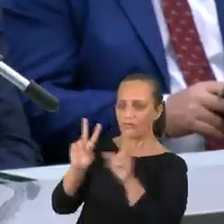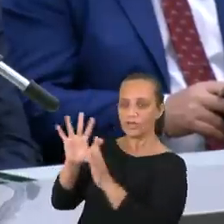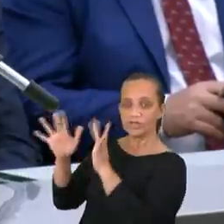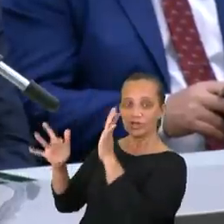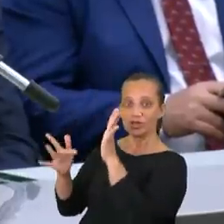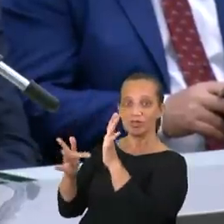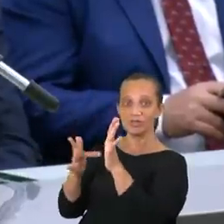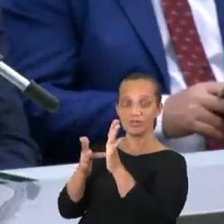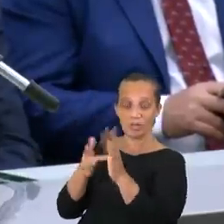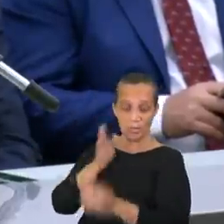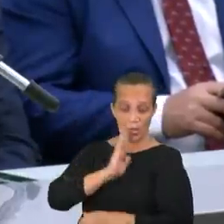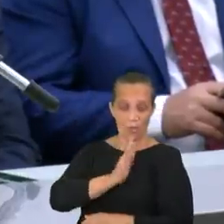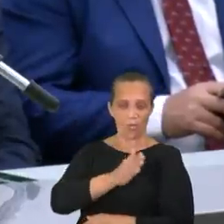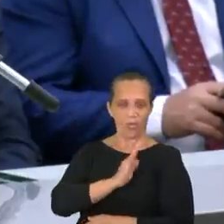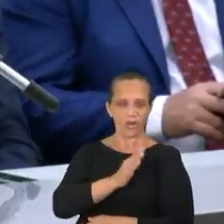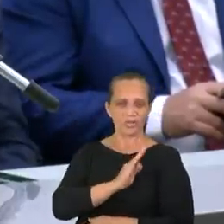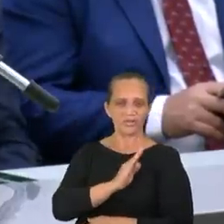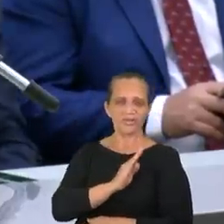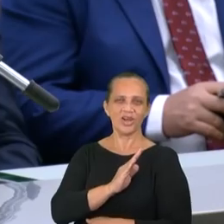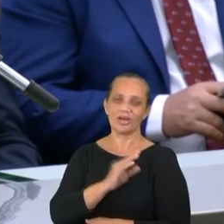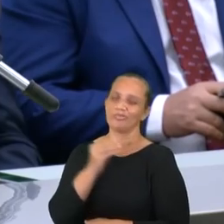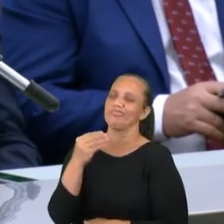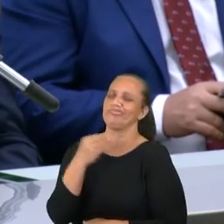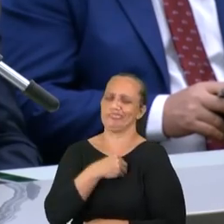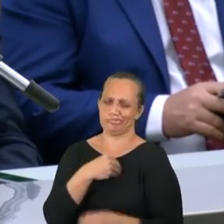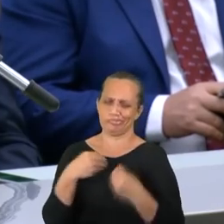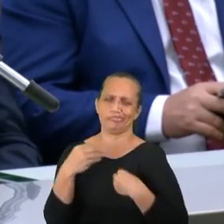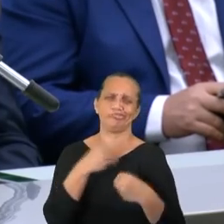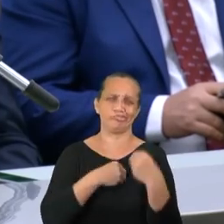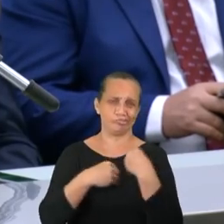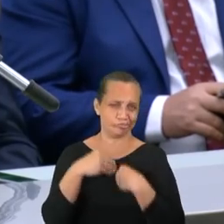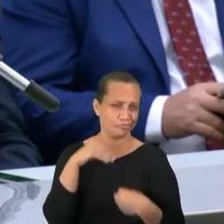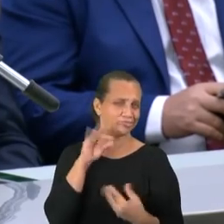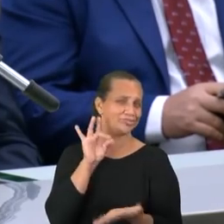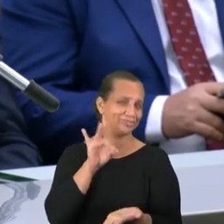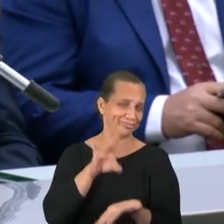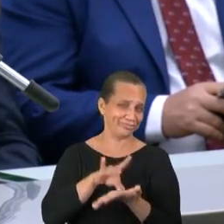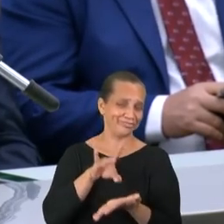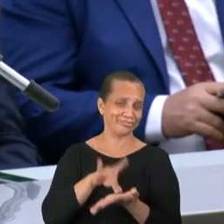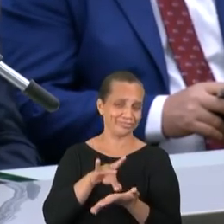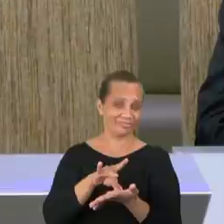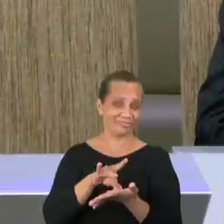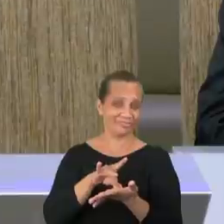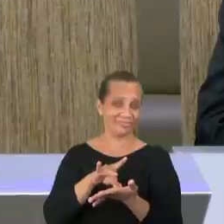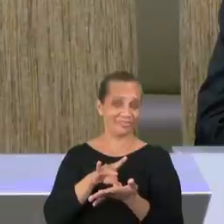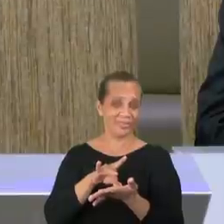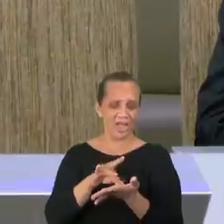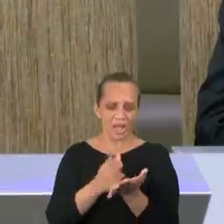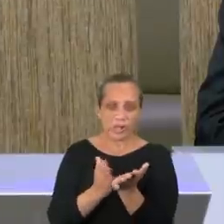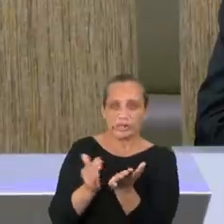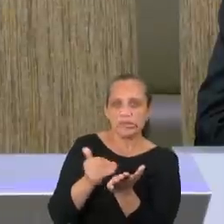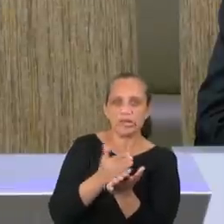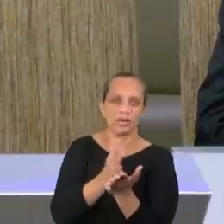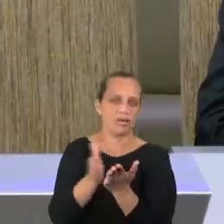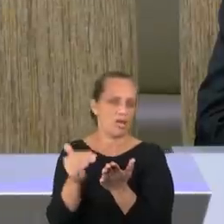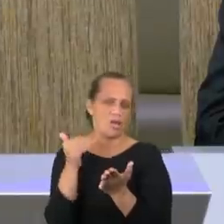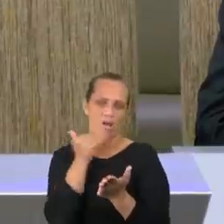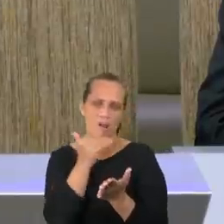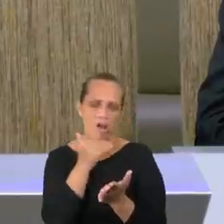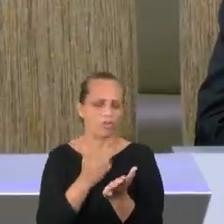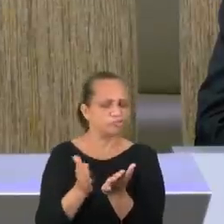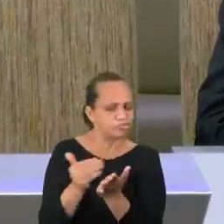que o coração de Zaqueu era uma podridão só. O caminho de Zaqueu era todo troncho, todo